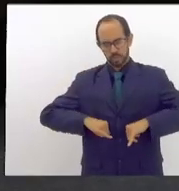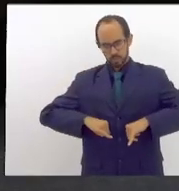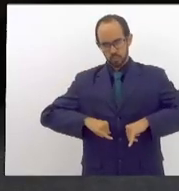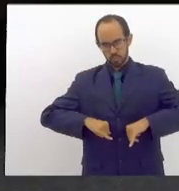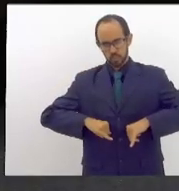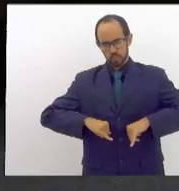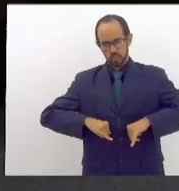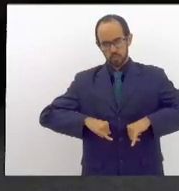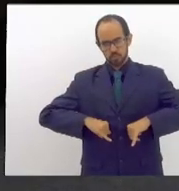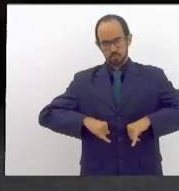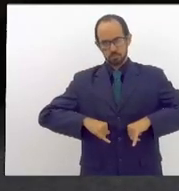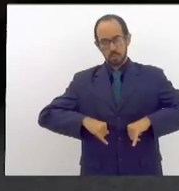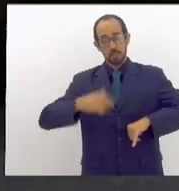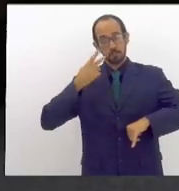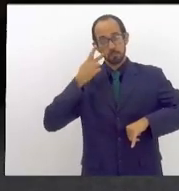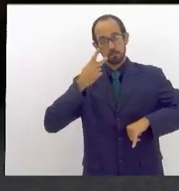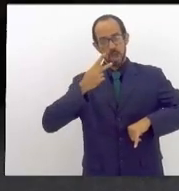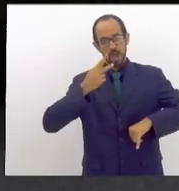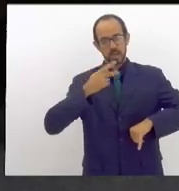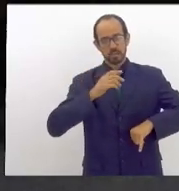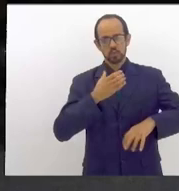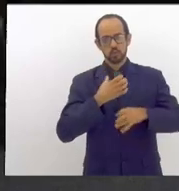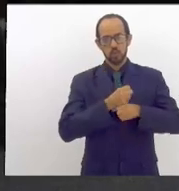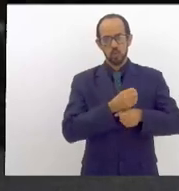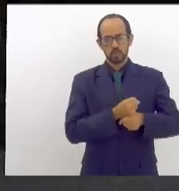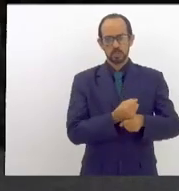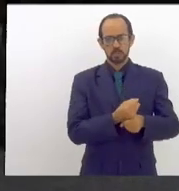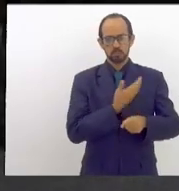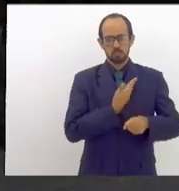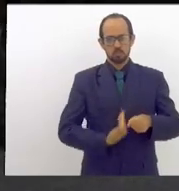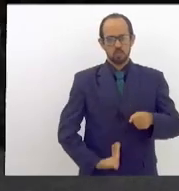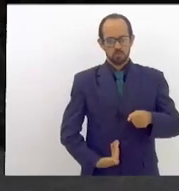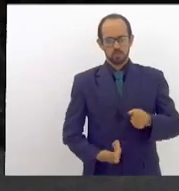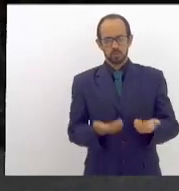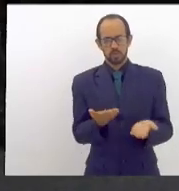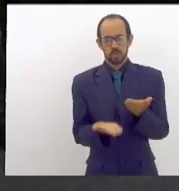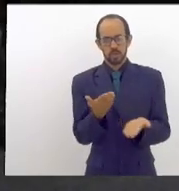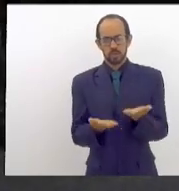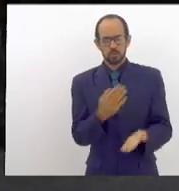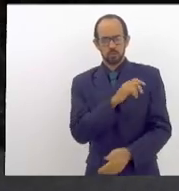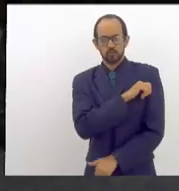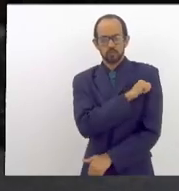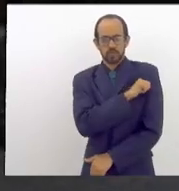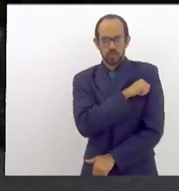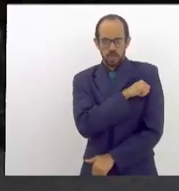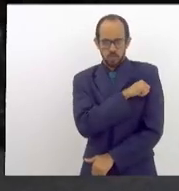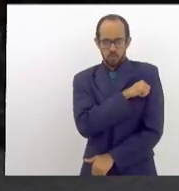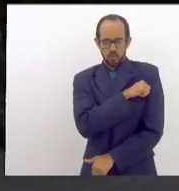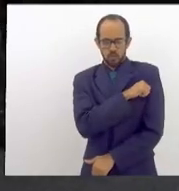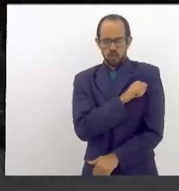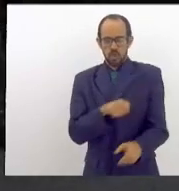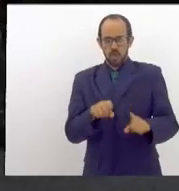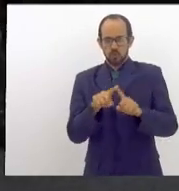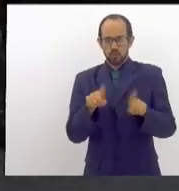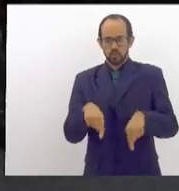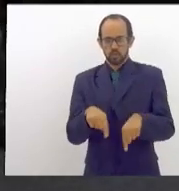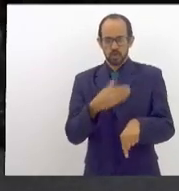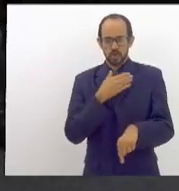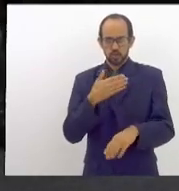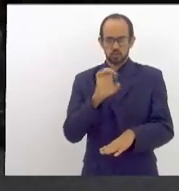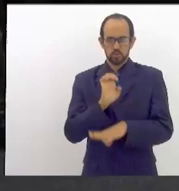as contas públicas ao equilíbrio fiscal e aos servidores e servidores do